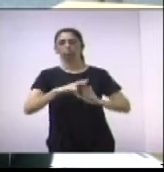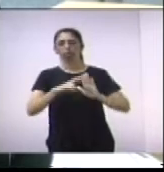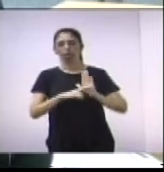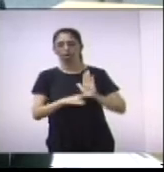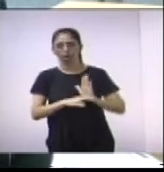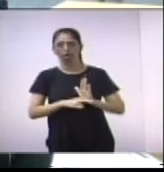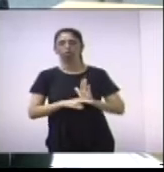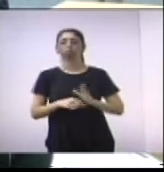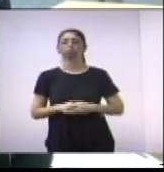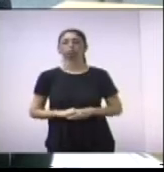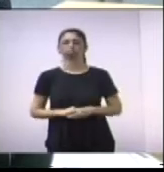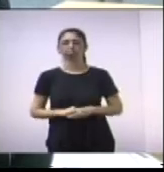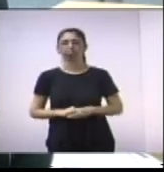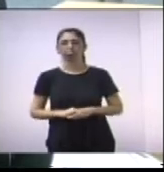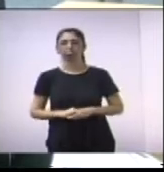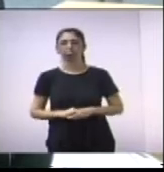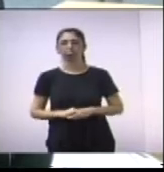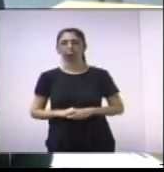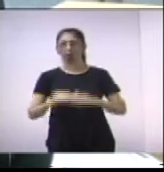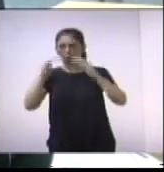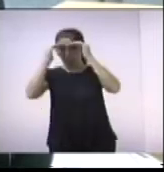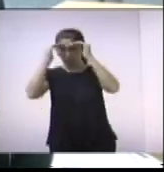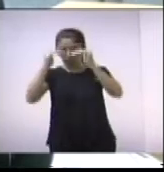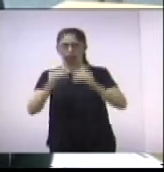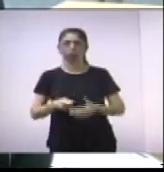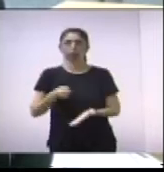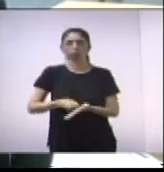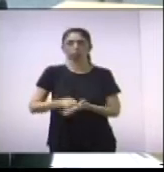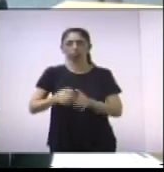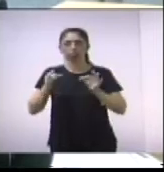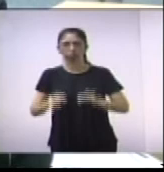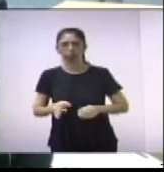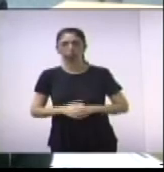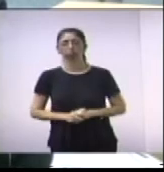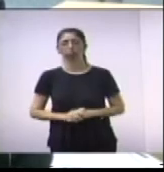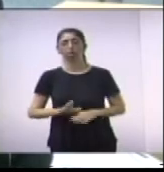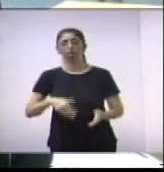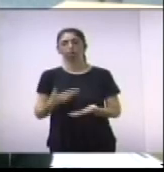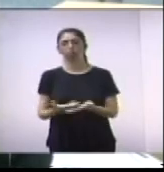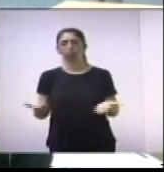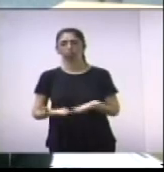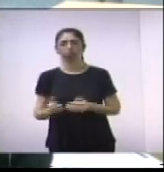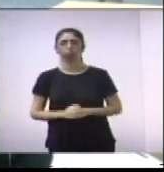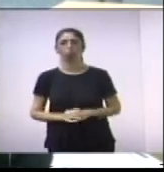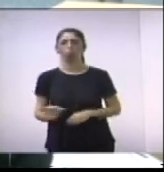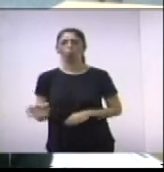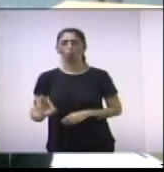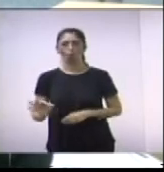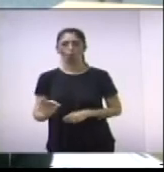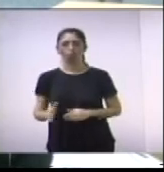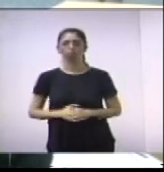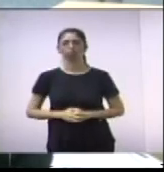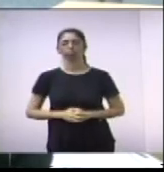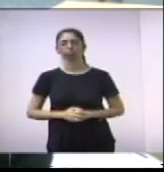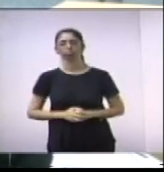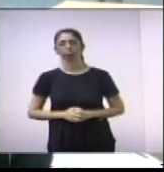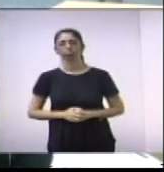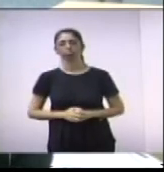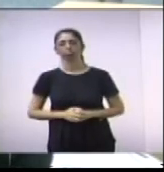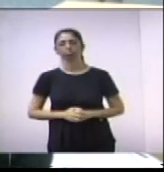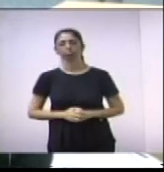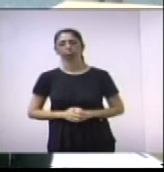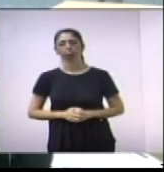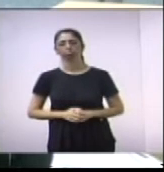consegue, por picuinhas que não estão levando a gente a nada, a nada. Nós precisamos é que as coisas